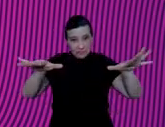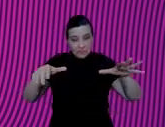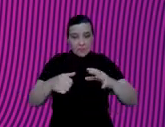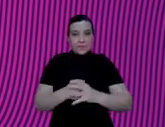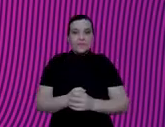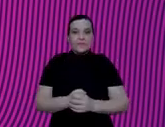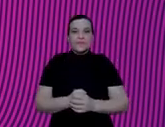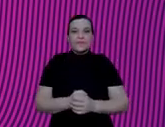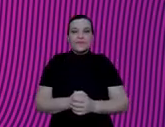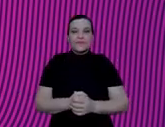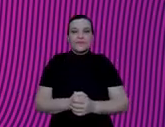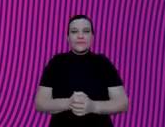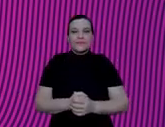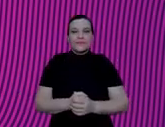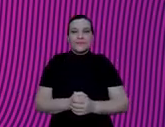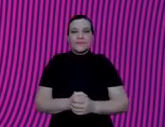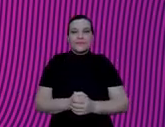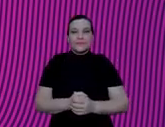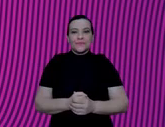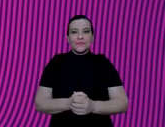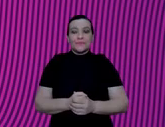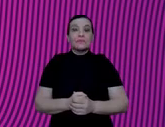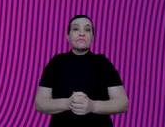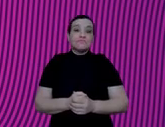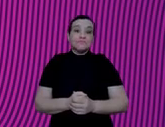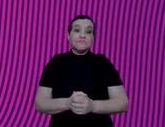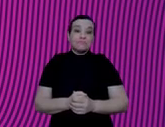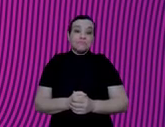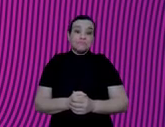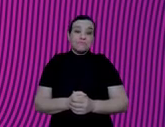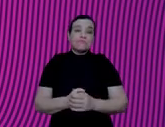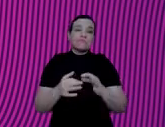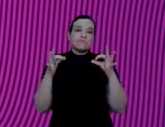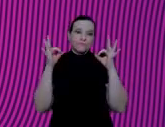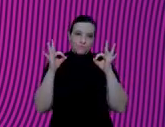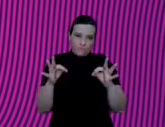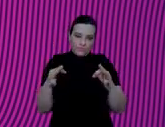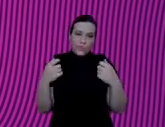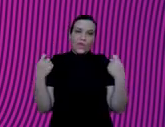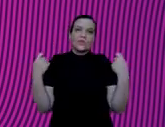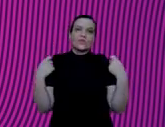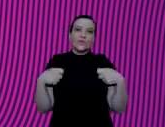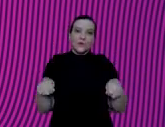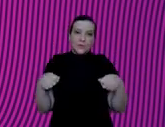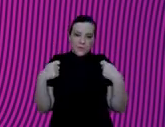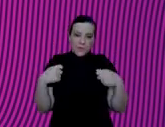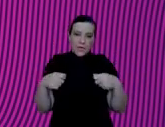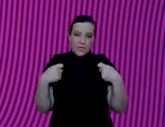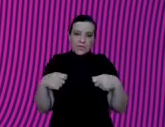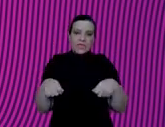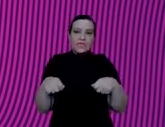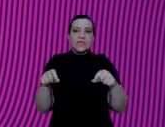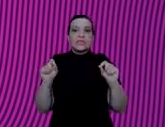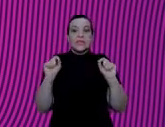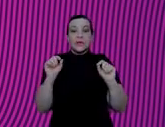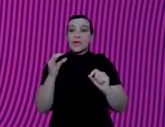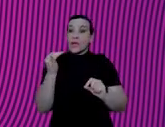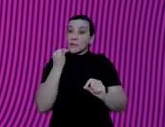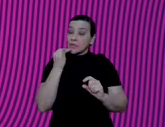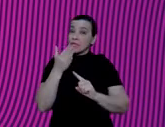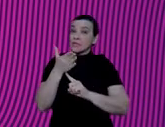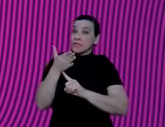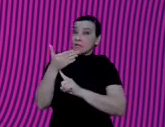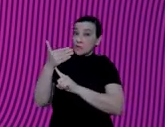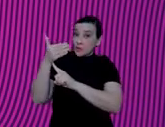Olha, João, certamente a gente precisa lançar mão dos recursos de tecnologia da informação, né?